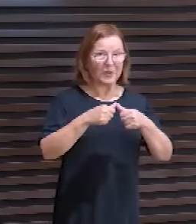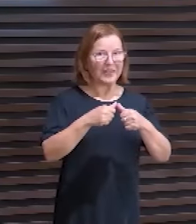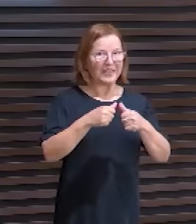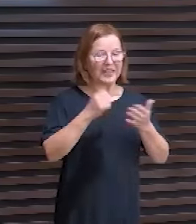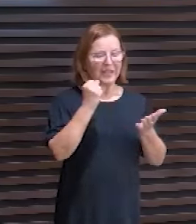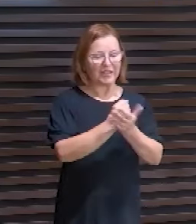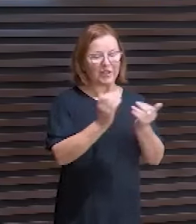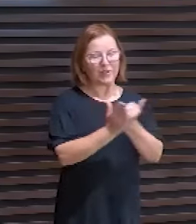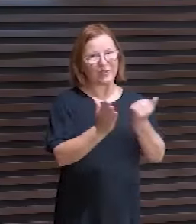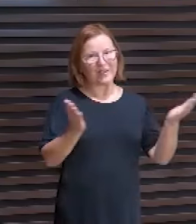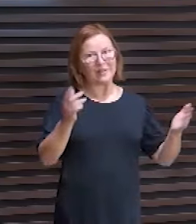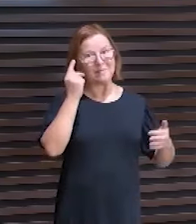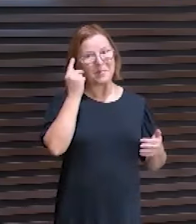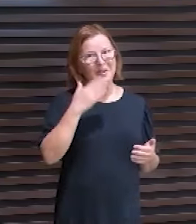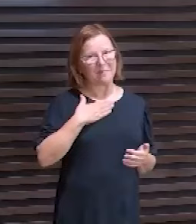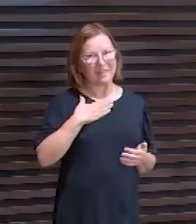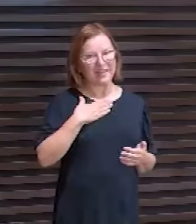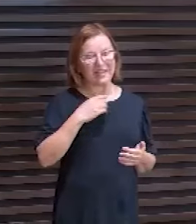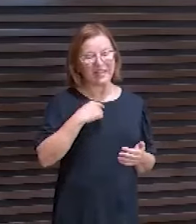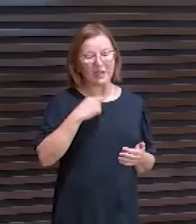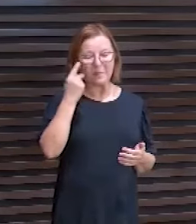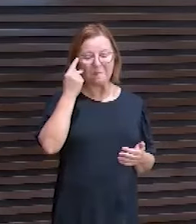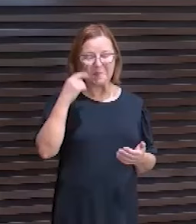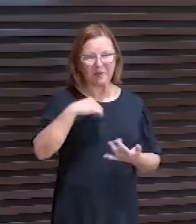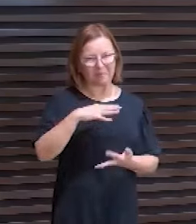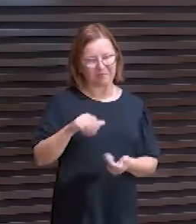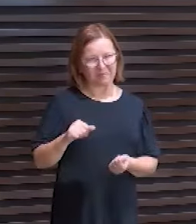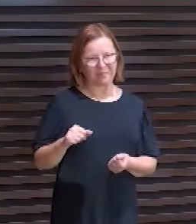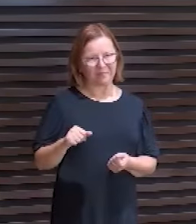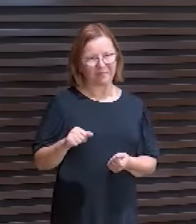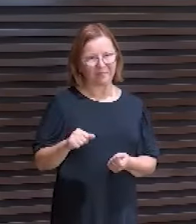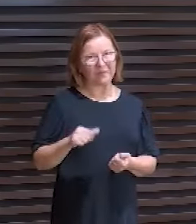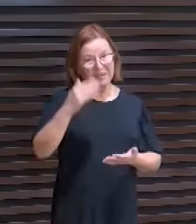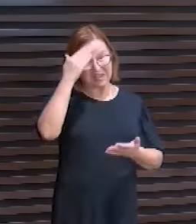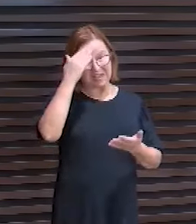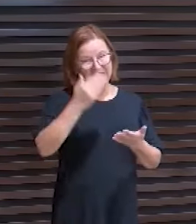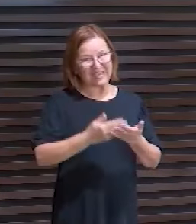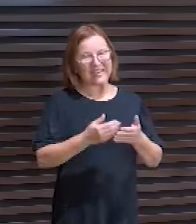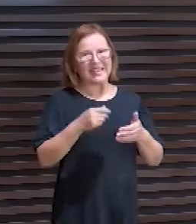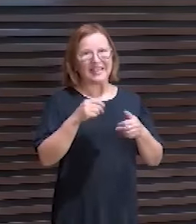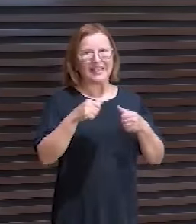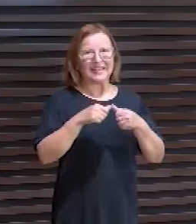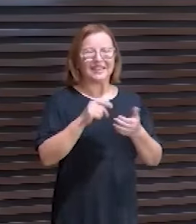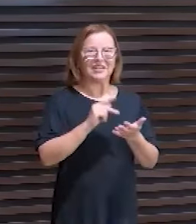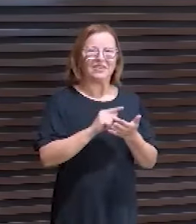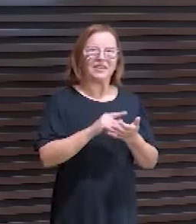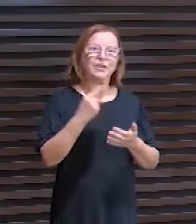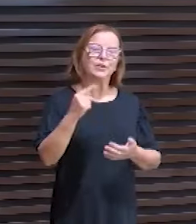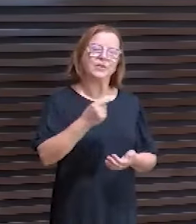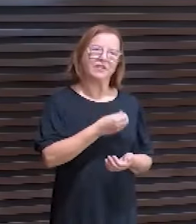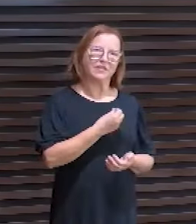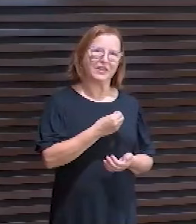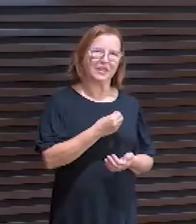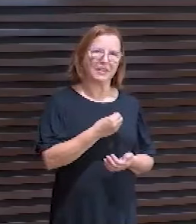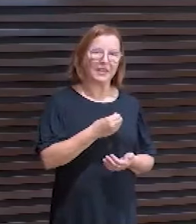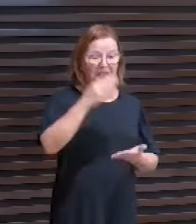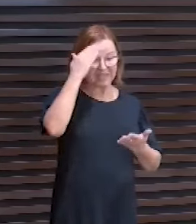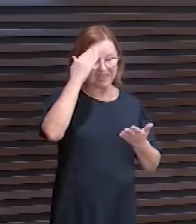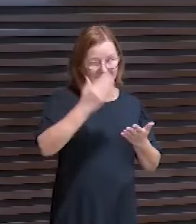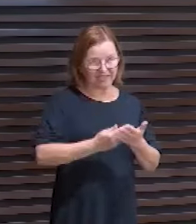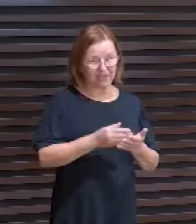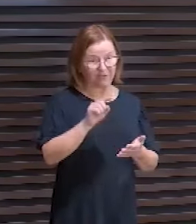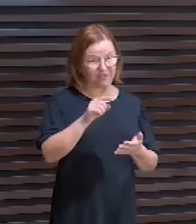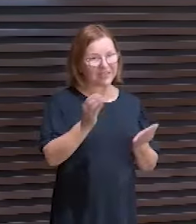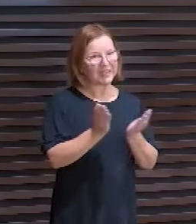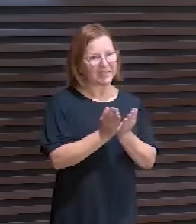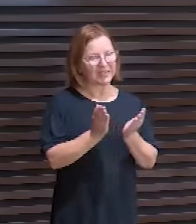mim e eu para o mundo considere essa verdade em sua vida considere que sendo um cristão